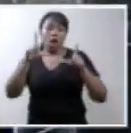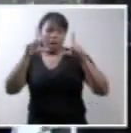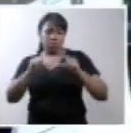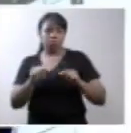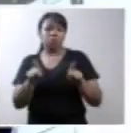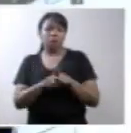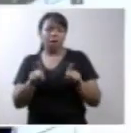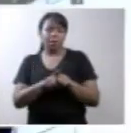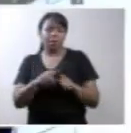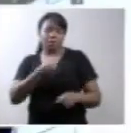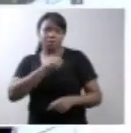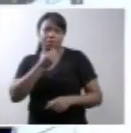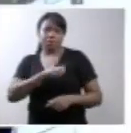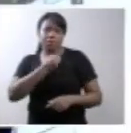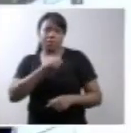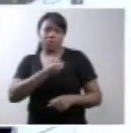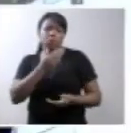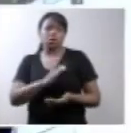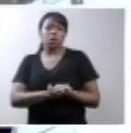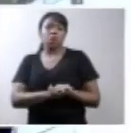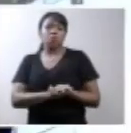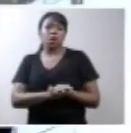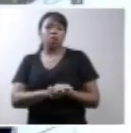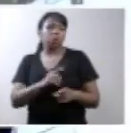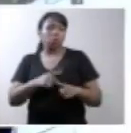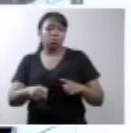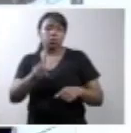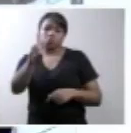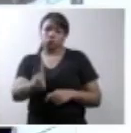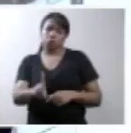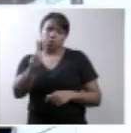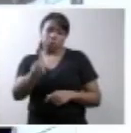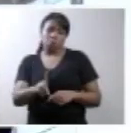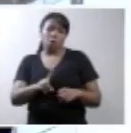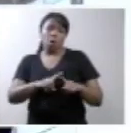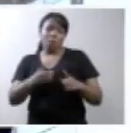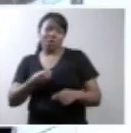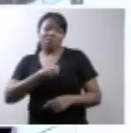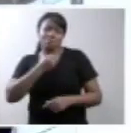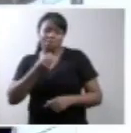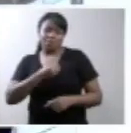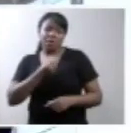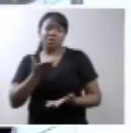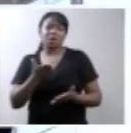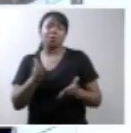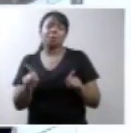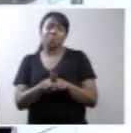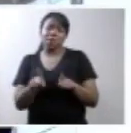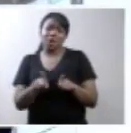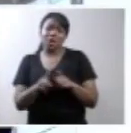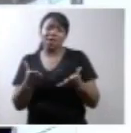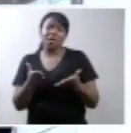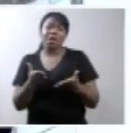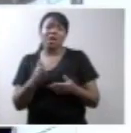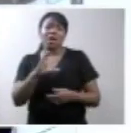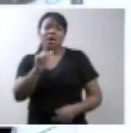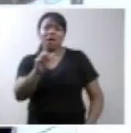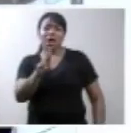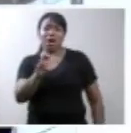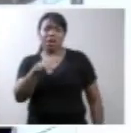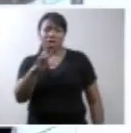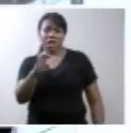a reduzida expectativa de vida não limita os direitos do nosso fituro vida carente de valor o que que